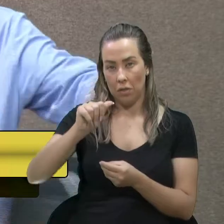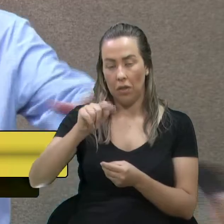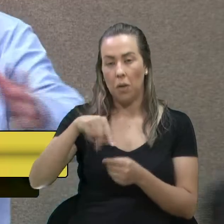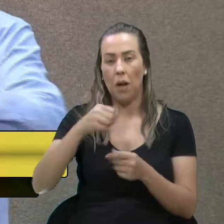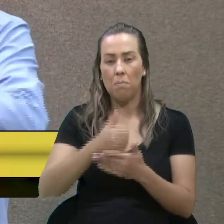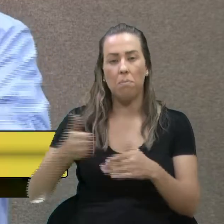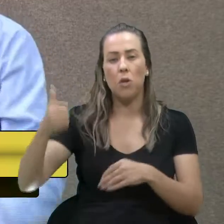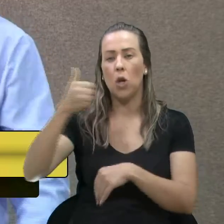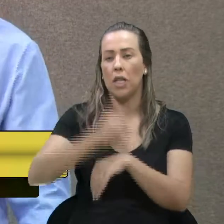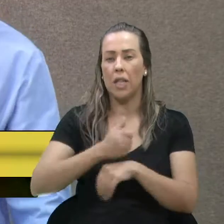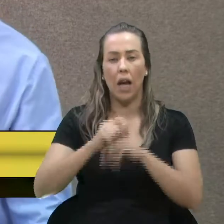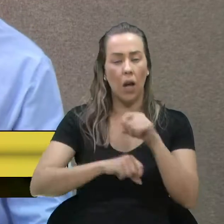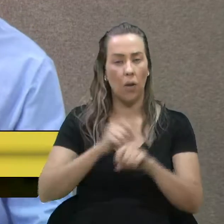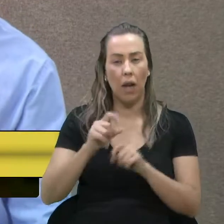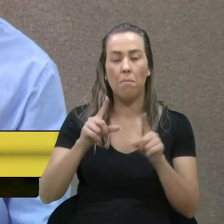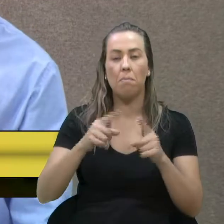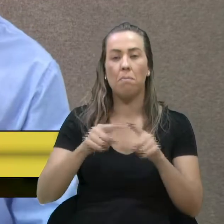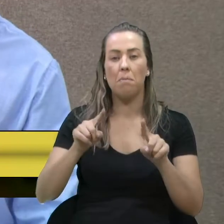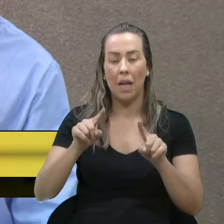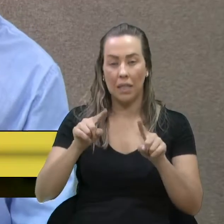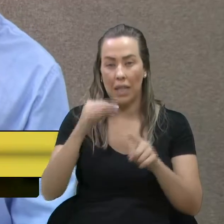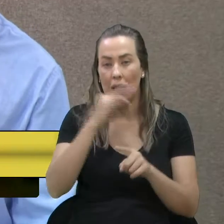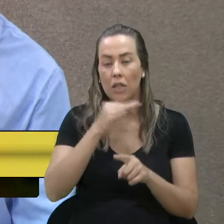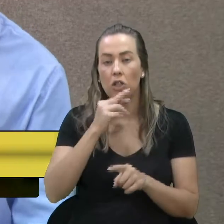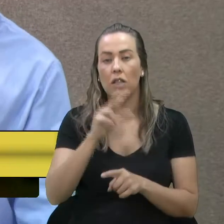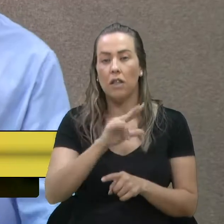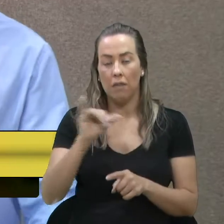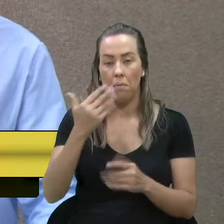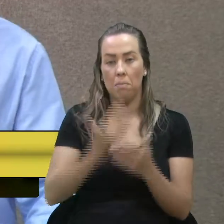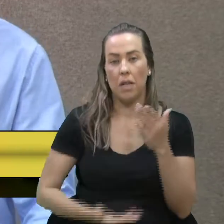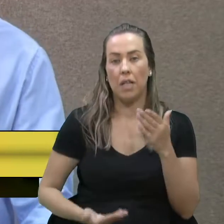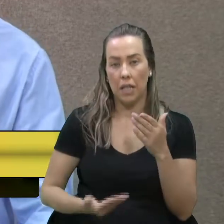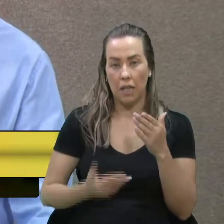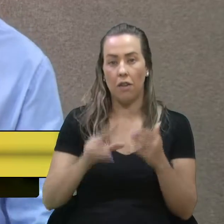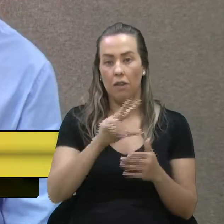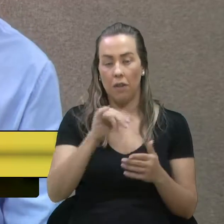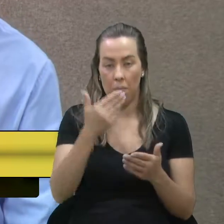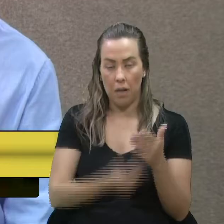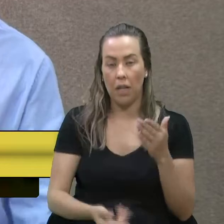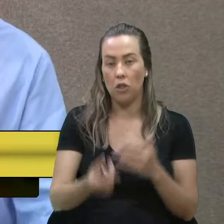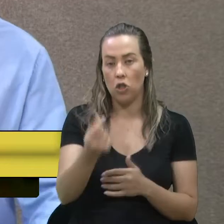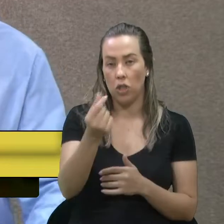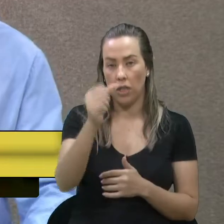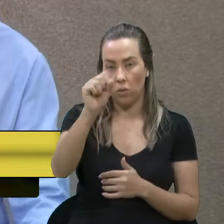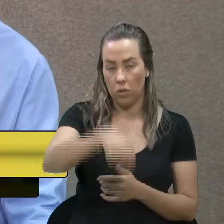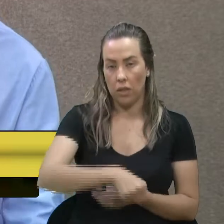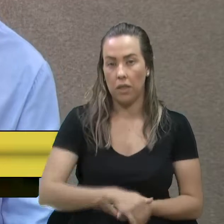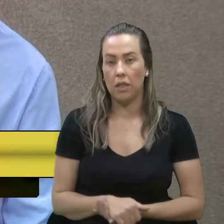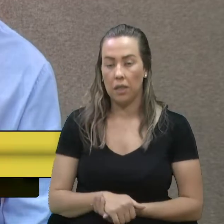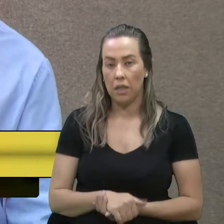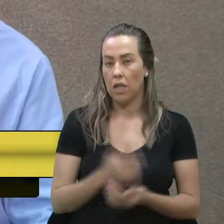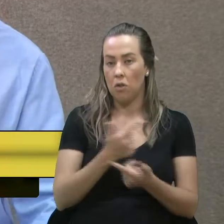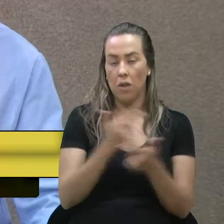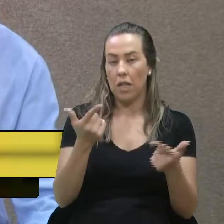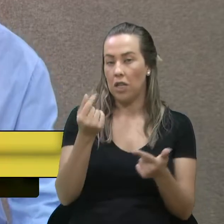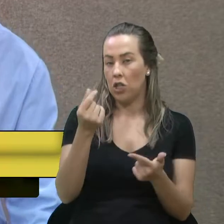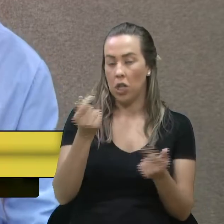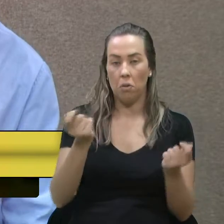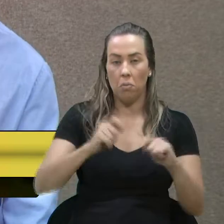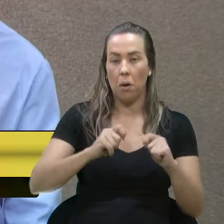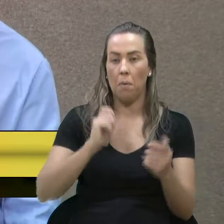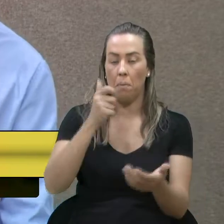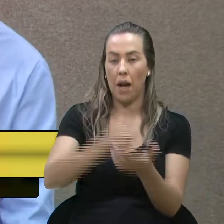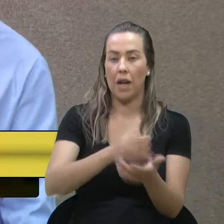priorizar alguém ou não, mas Caxias do Sul vai perder dinheiro, nós não vamos ter dinheiro suficiente para